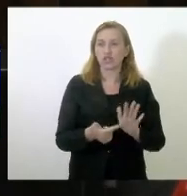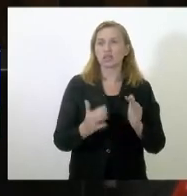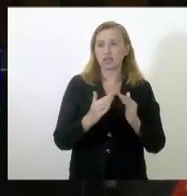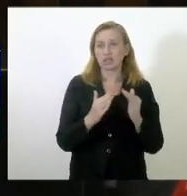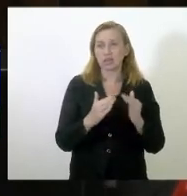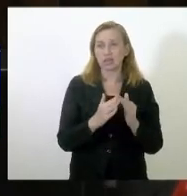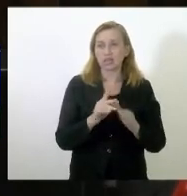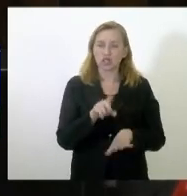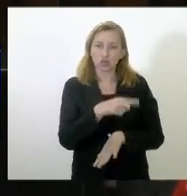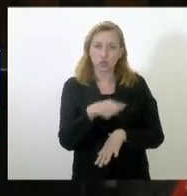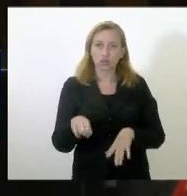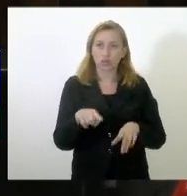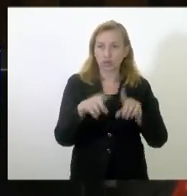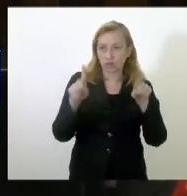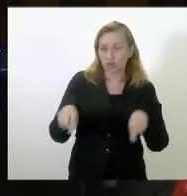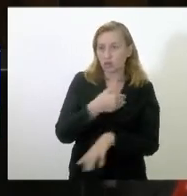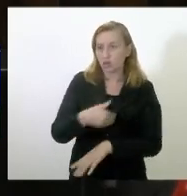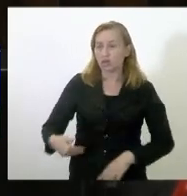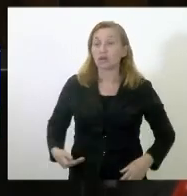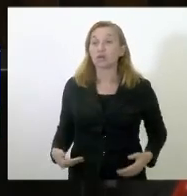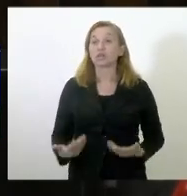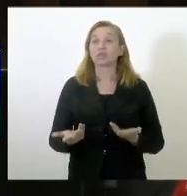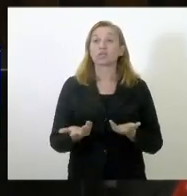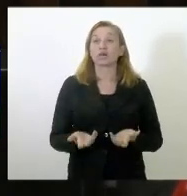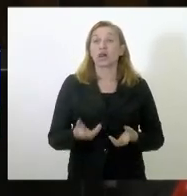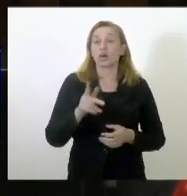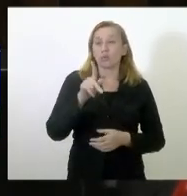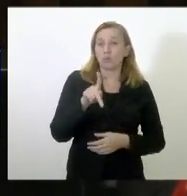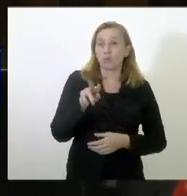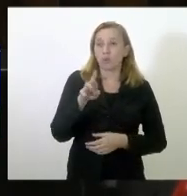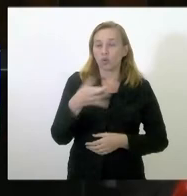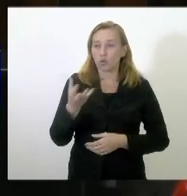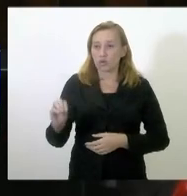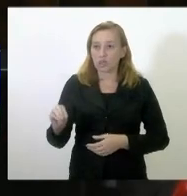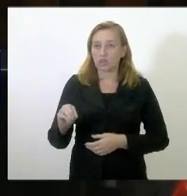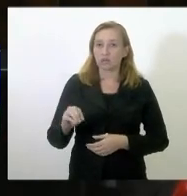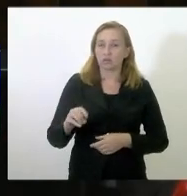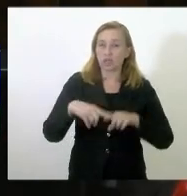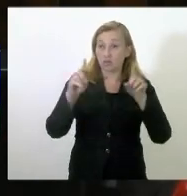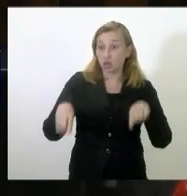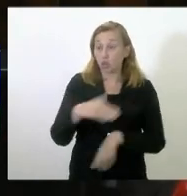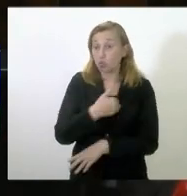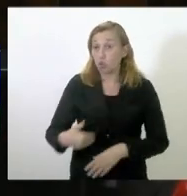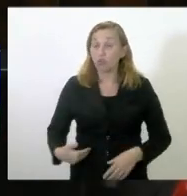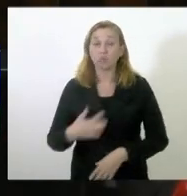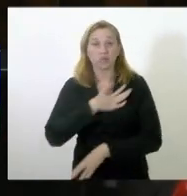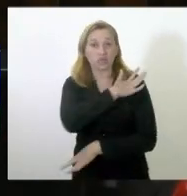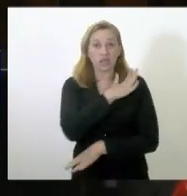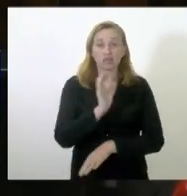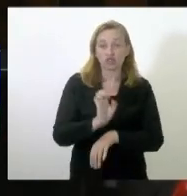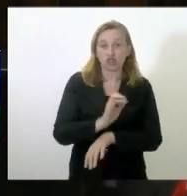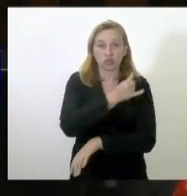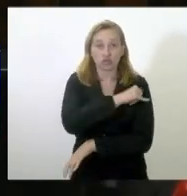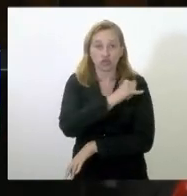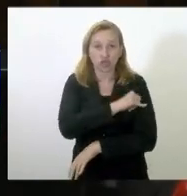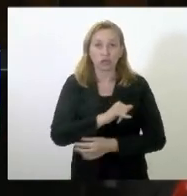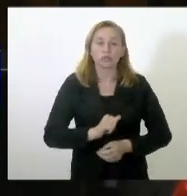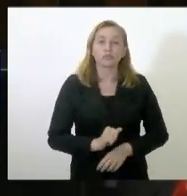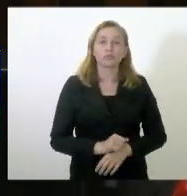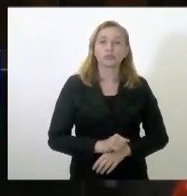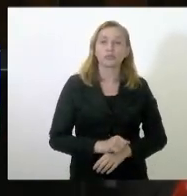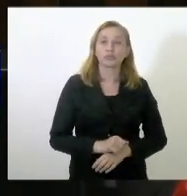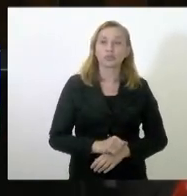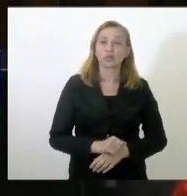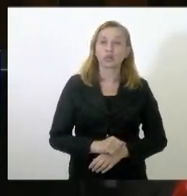servidores militares, as condições de trabalho, as promoções dos servidores públicos militares no Estado do Rio de Janeiro,